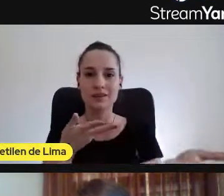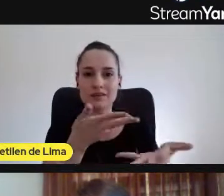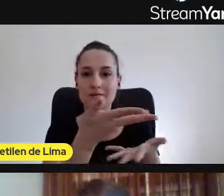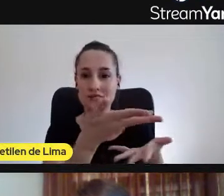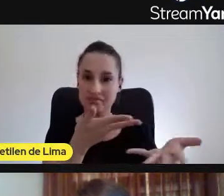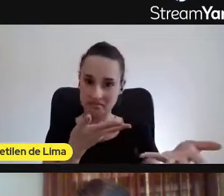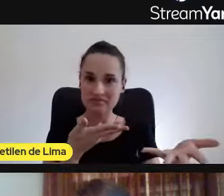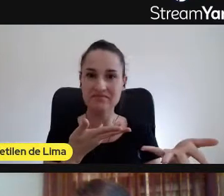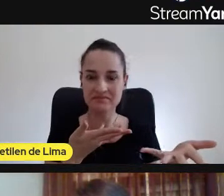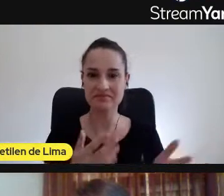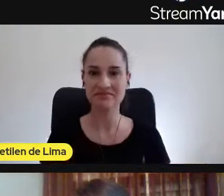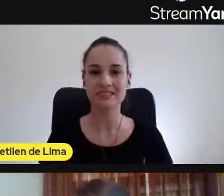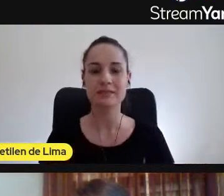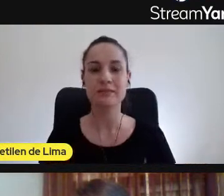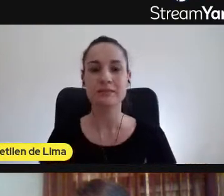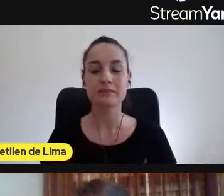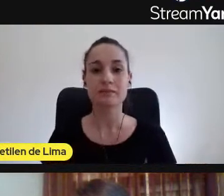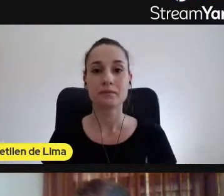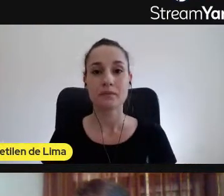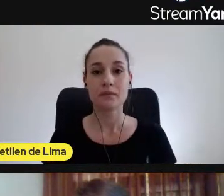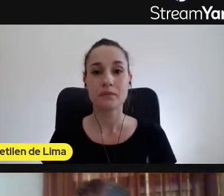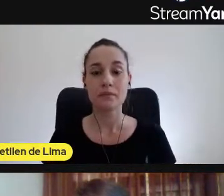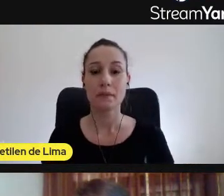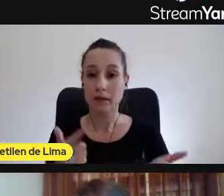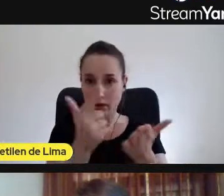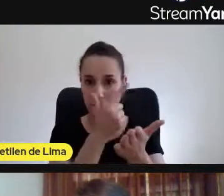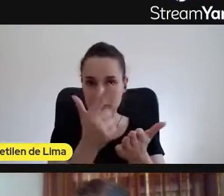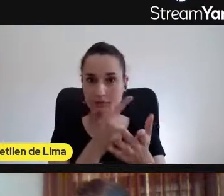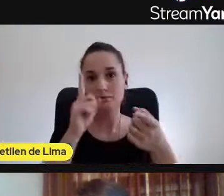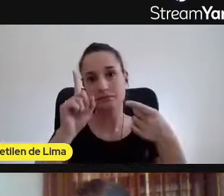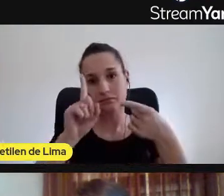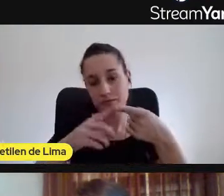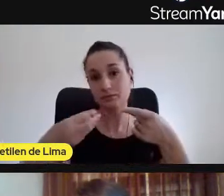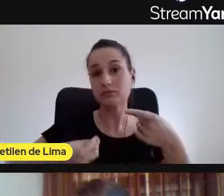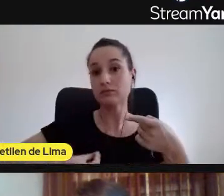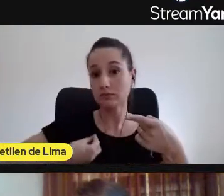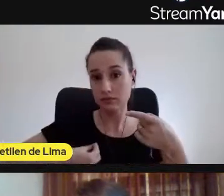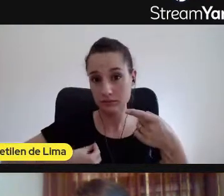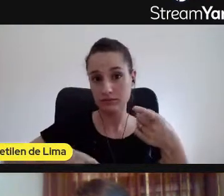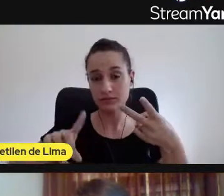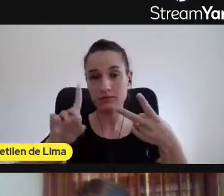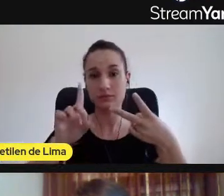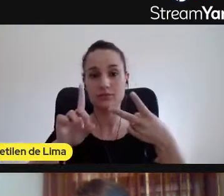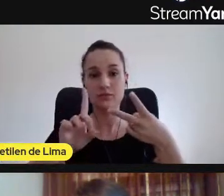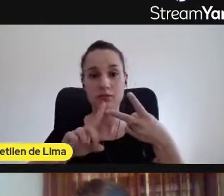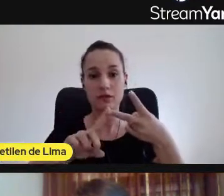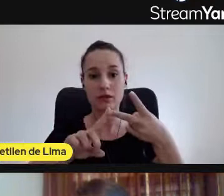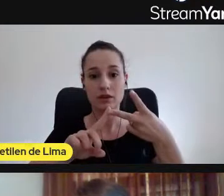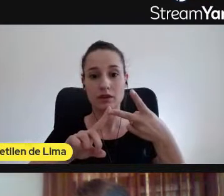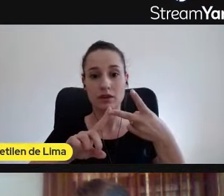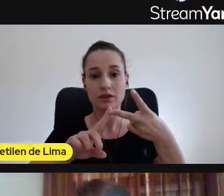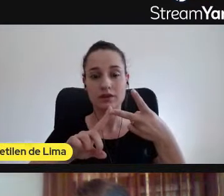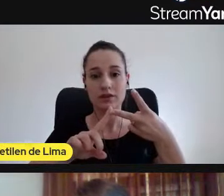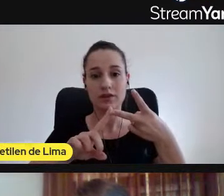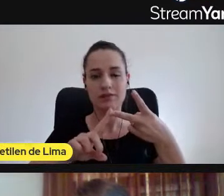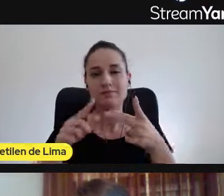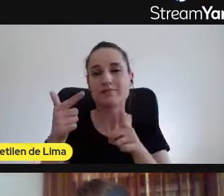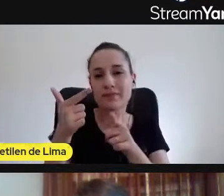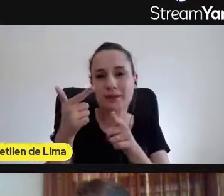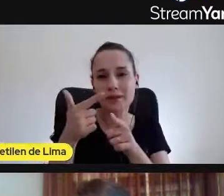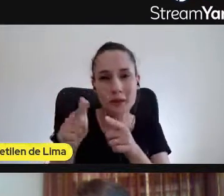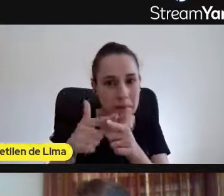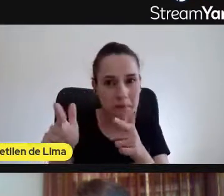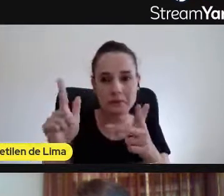nossas dúvidas, as nossas questões que, por conta do isolamento, muitas vezes questões que